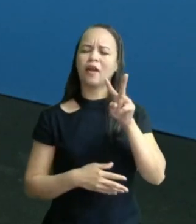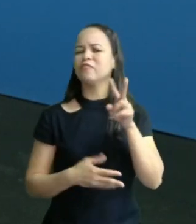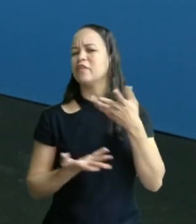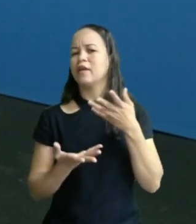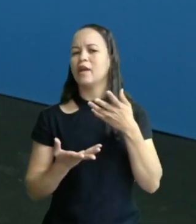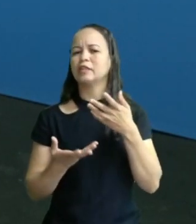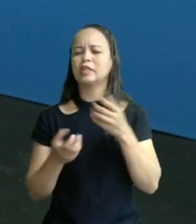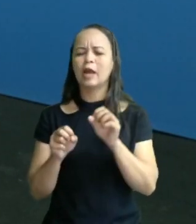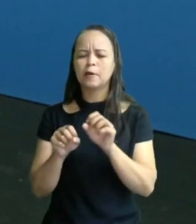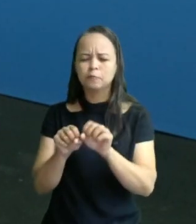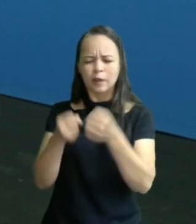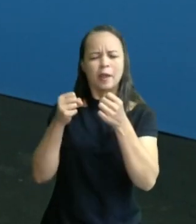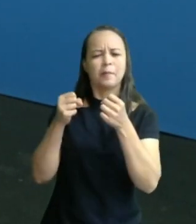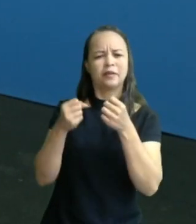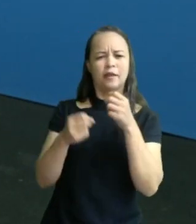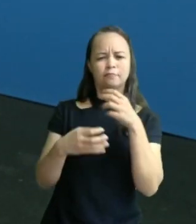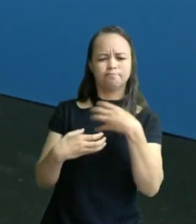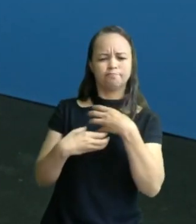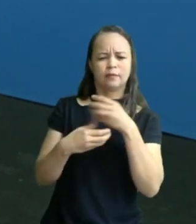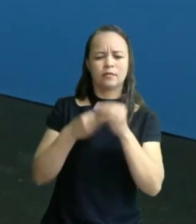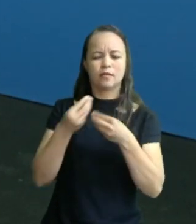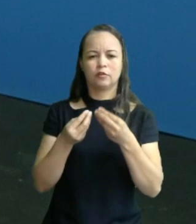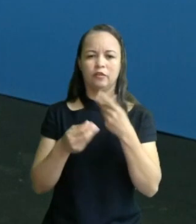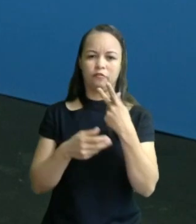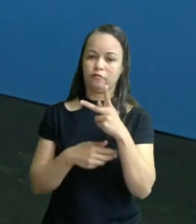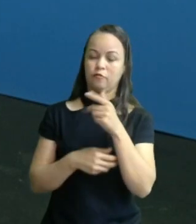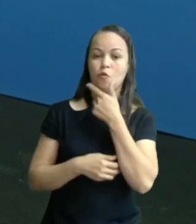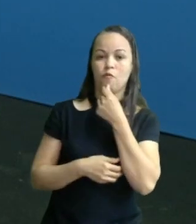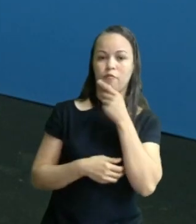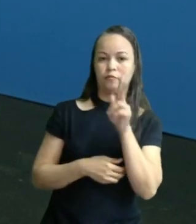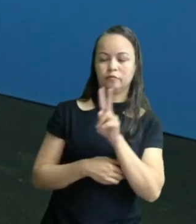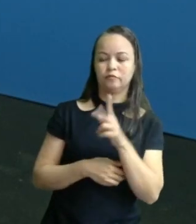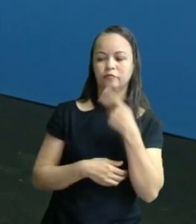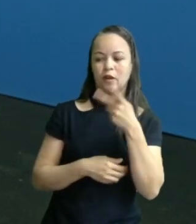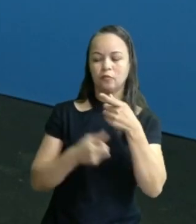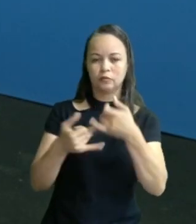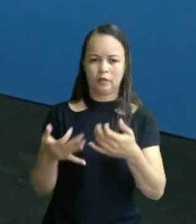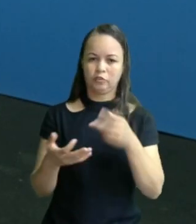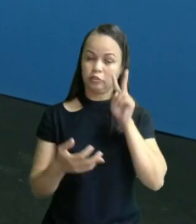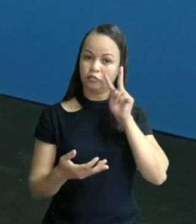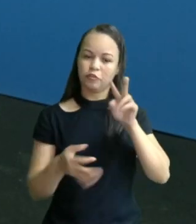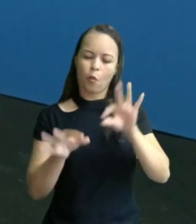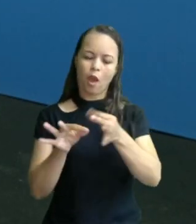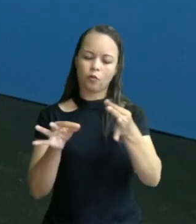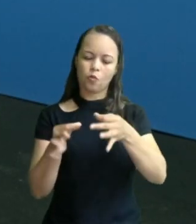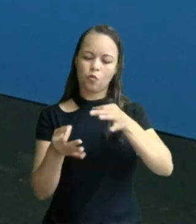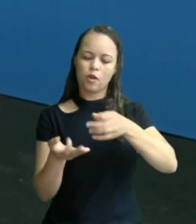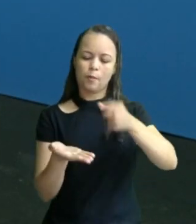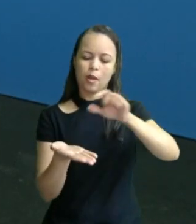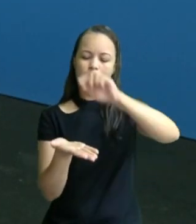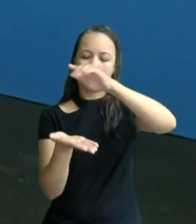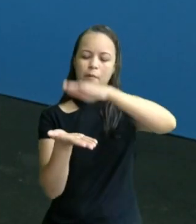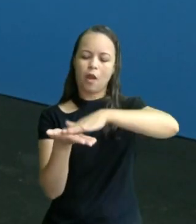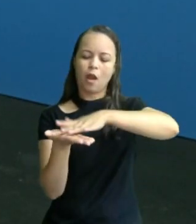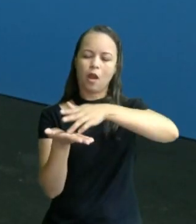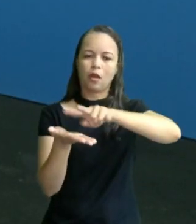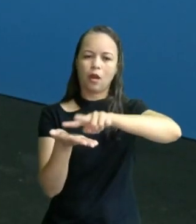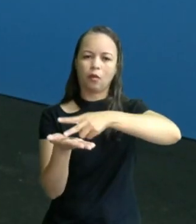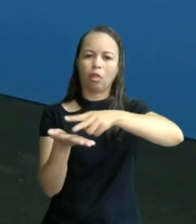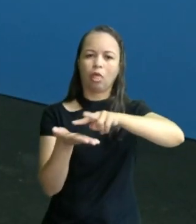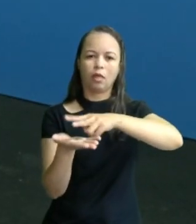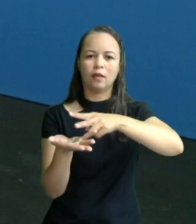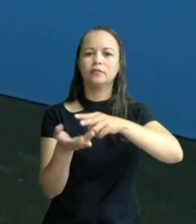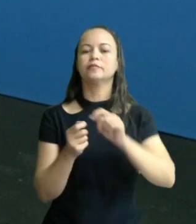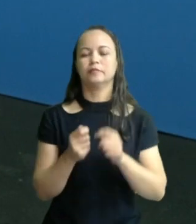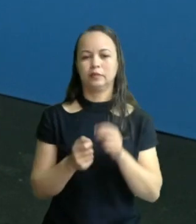quebra dessa tensão que ele falou. Porque a da agulha a gente sabe que ele fez e flutuou, né? E essa quebra, o que é que acontece? Vamos